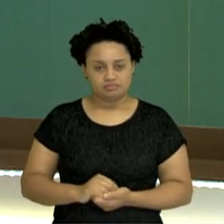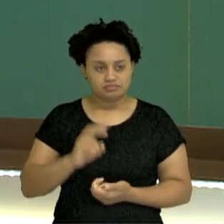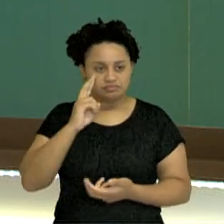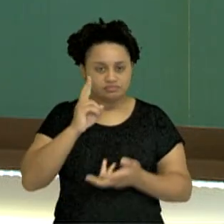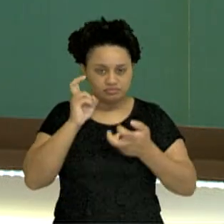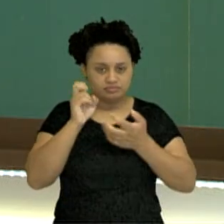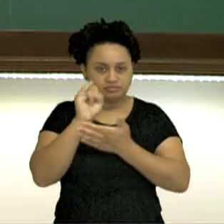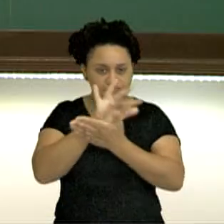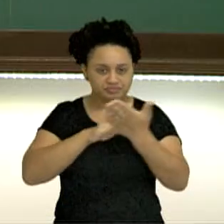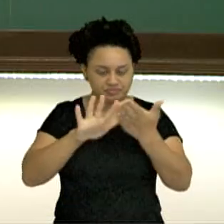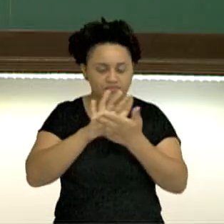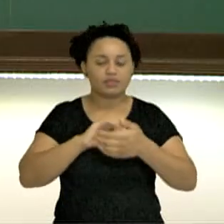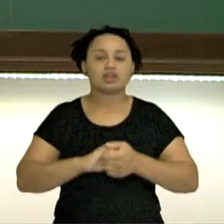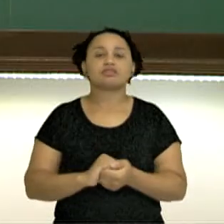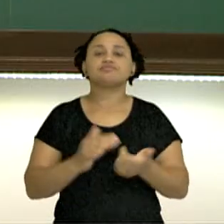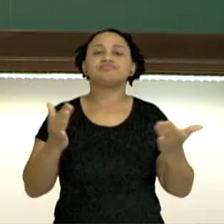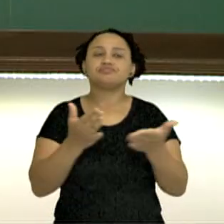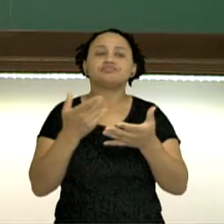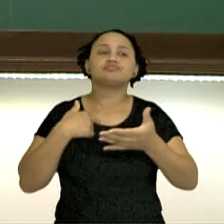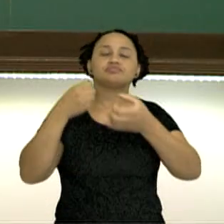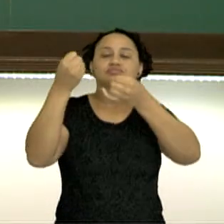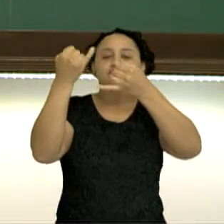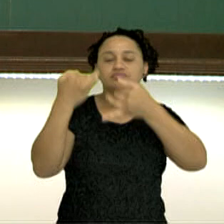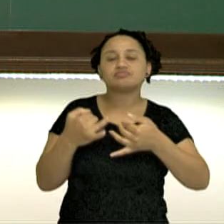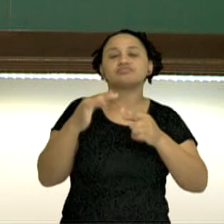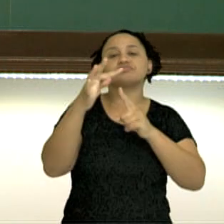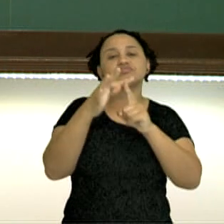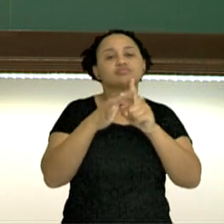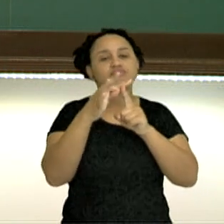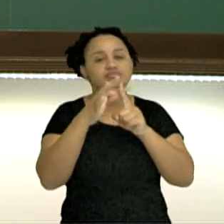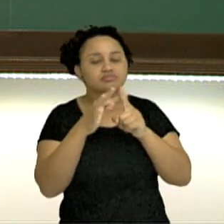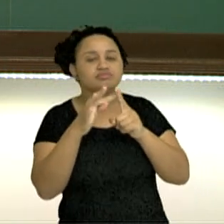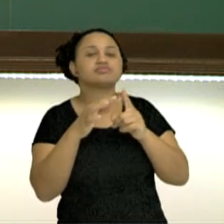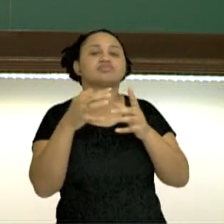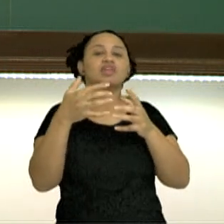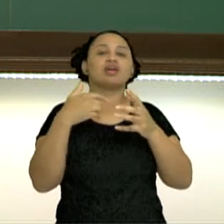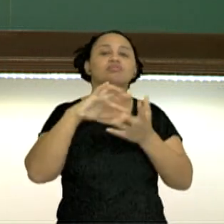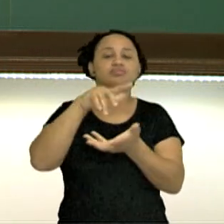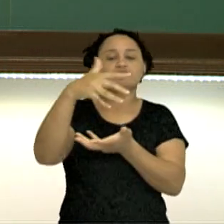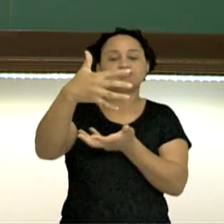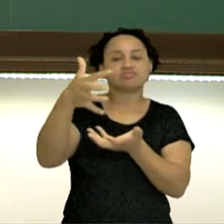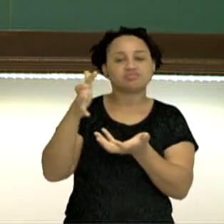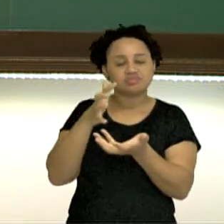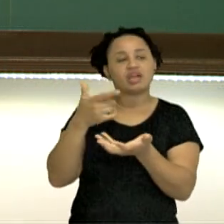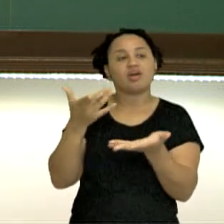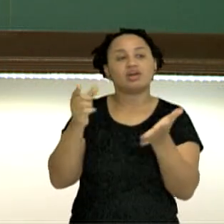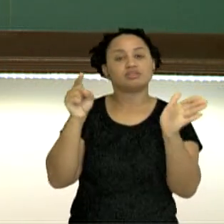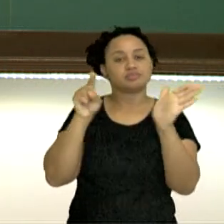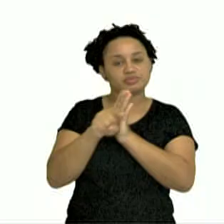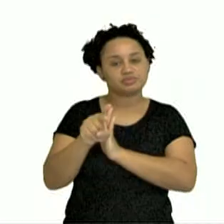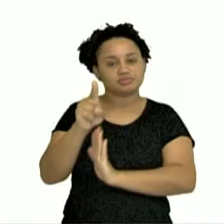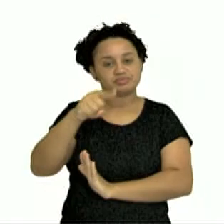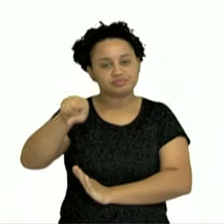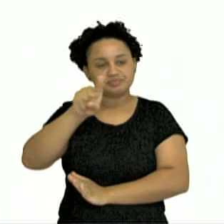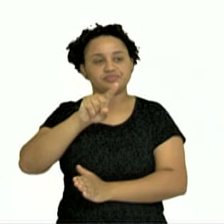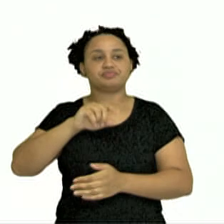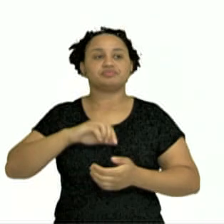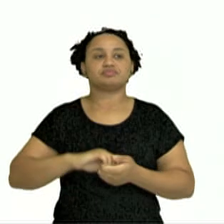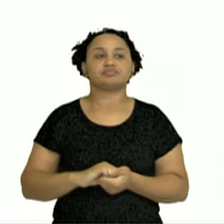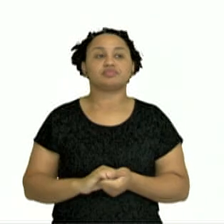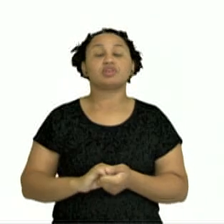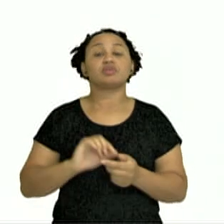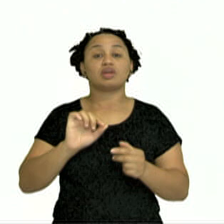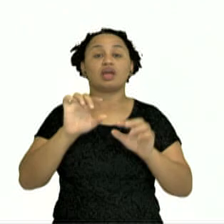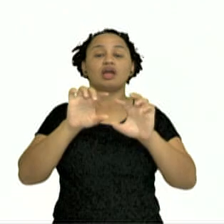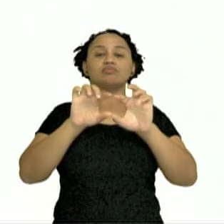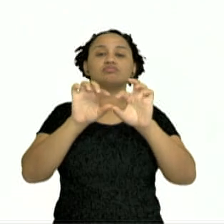temperaturas. E agora que a gente já falou de temperatura, já falamos de latitude, vamos para o nosso quiz. Olha ali na tela para você, é a